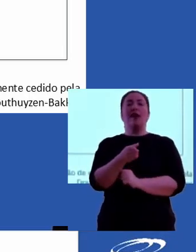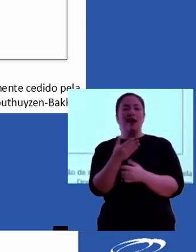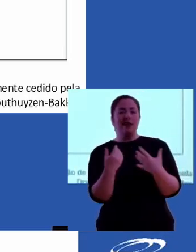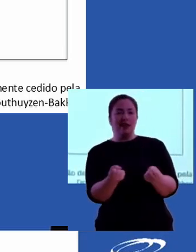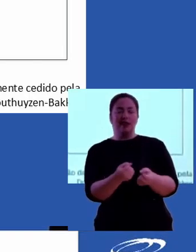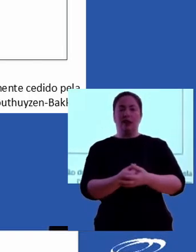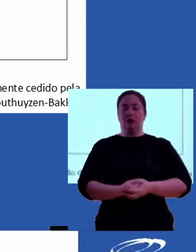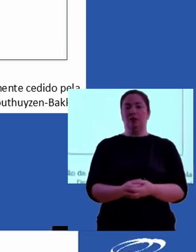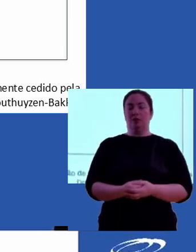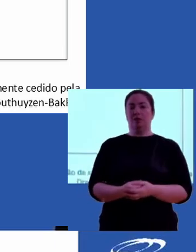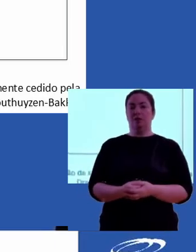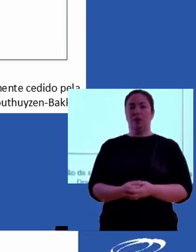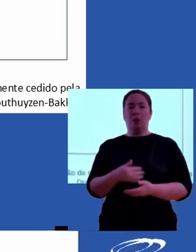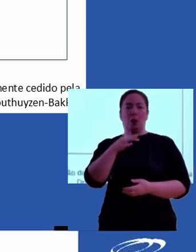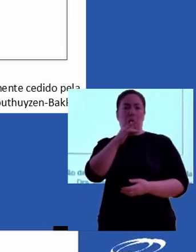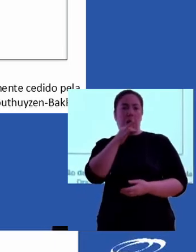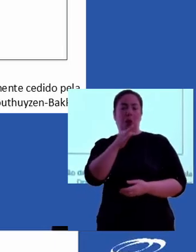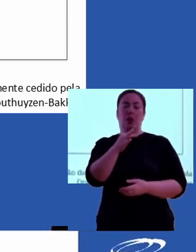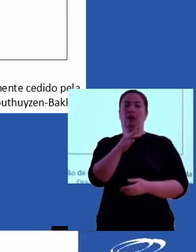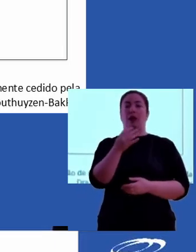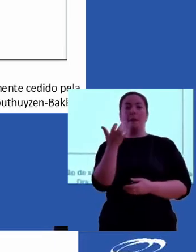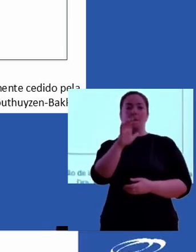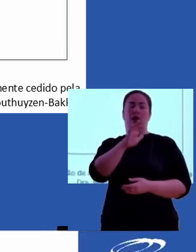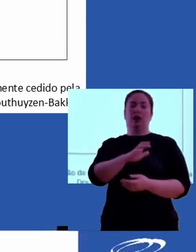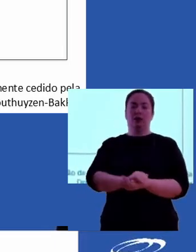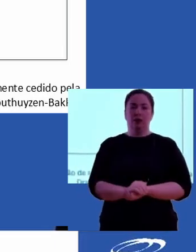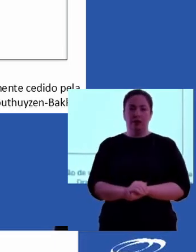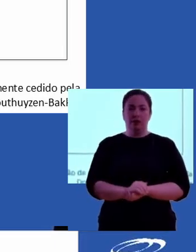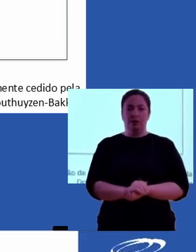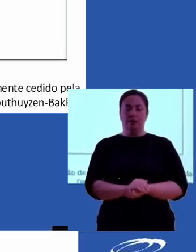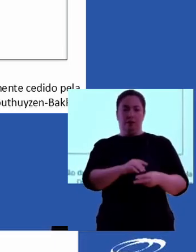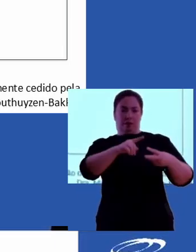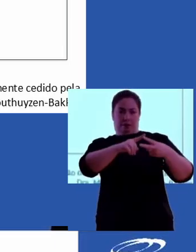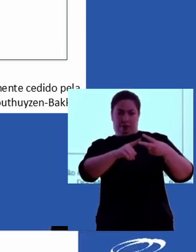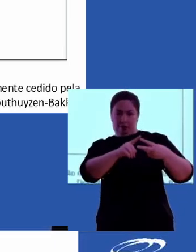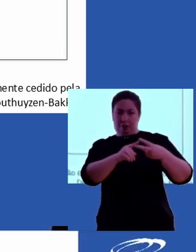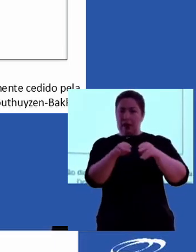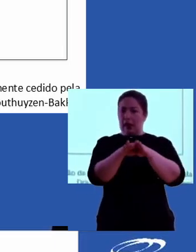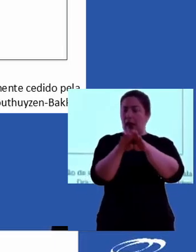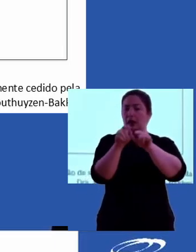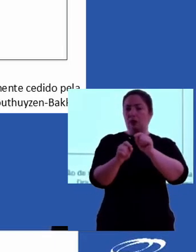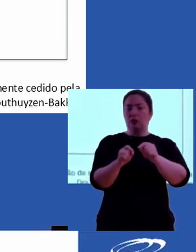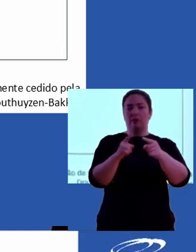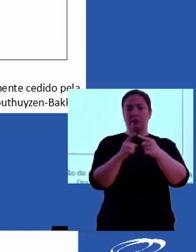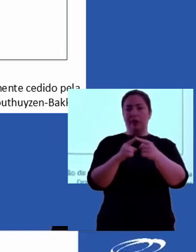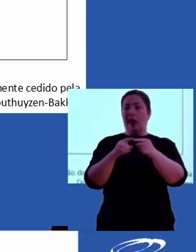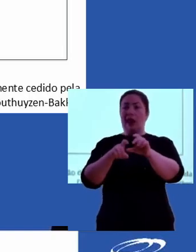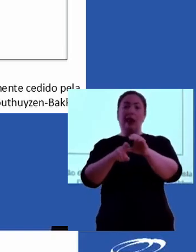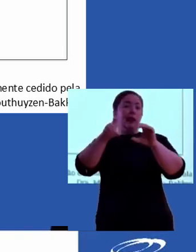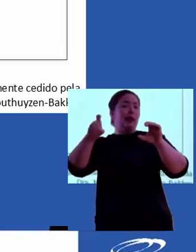sendo publicados em breve. Ele é dividido em 2 conjuntos de critérios. Os critérios independentes, que são aqueles